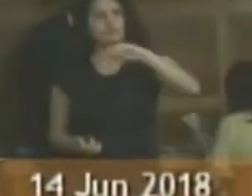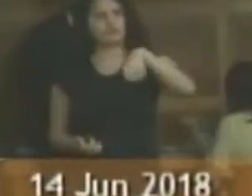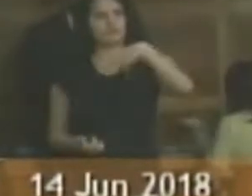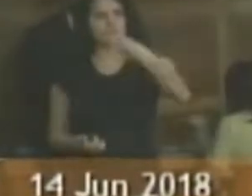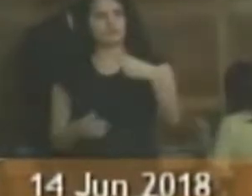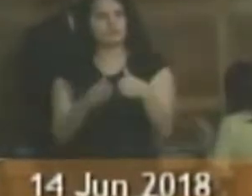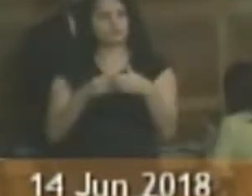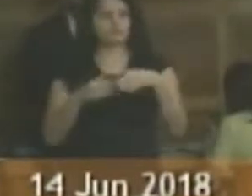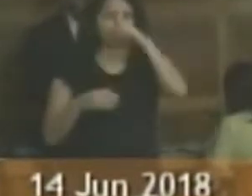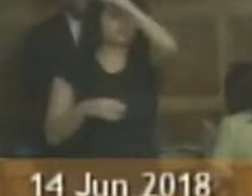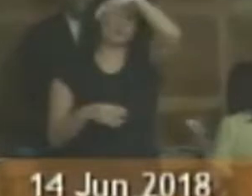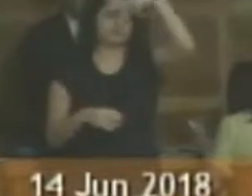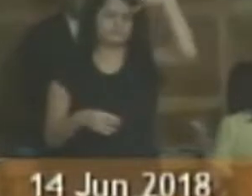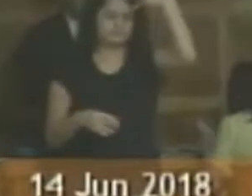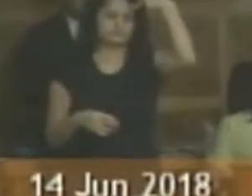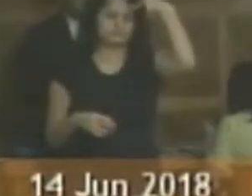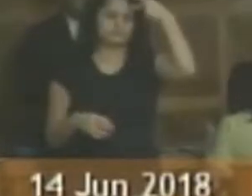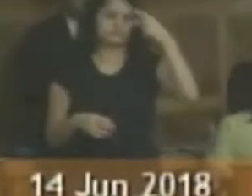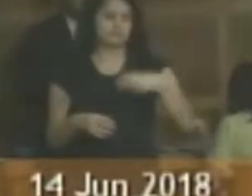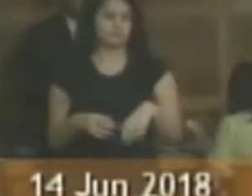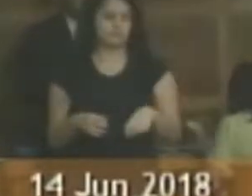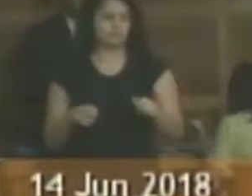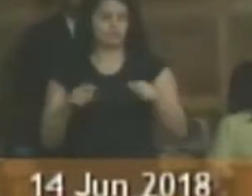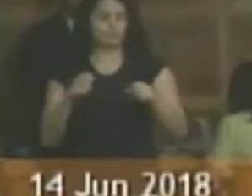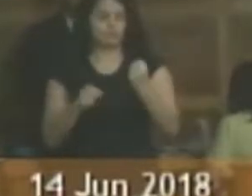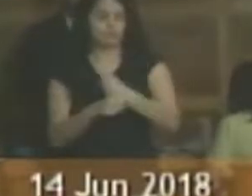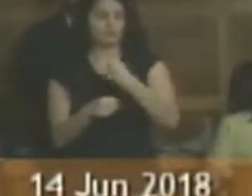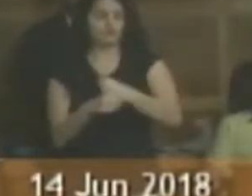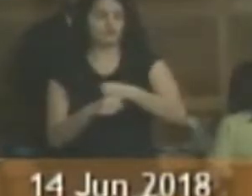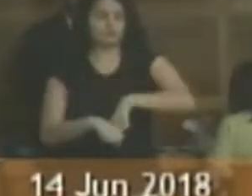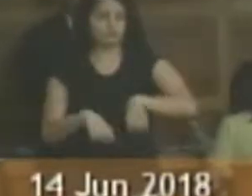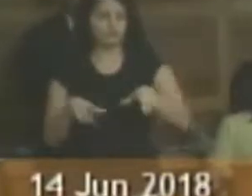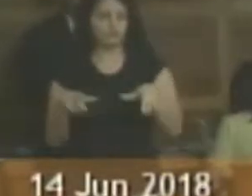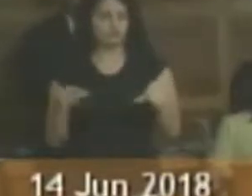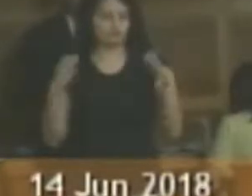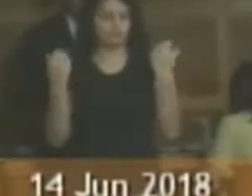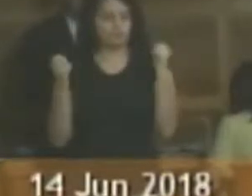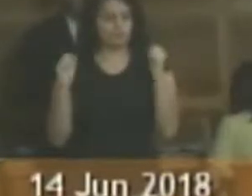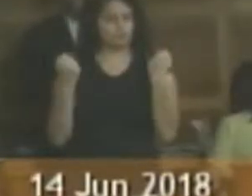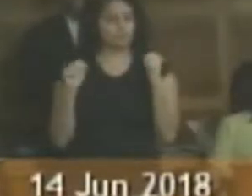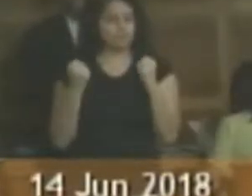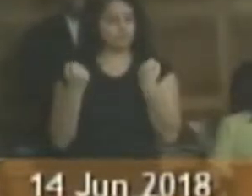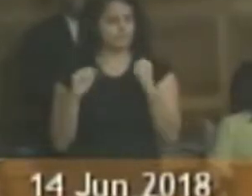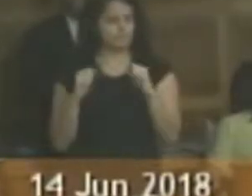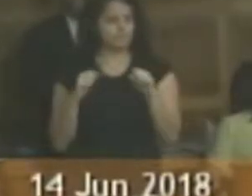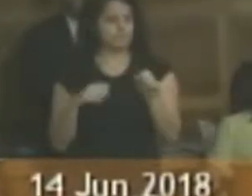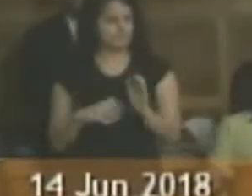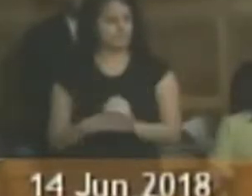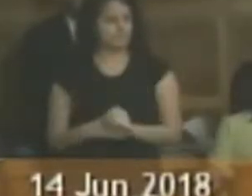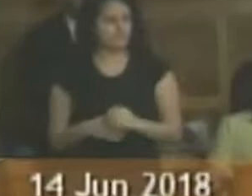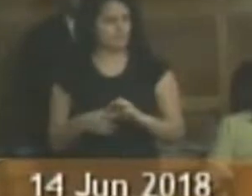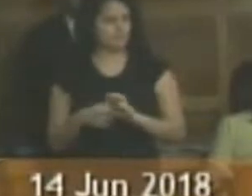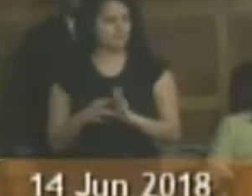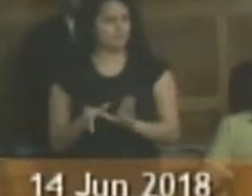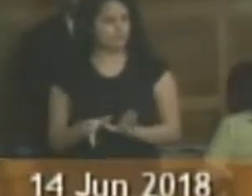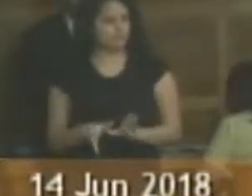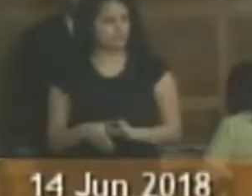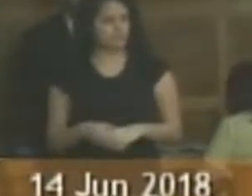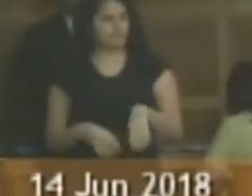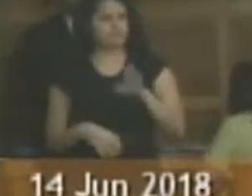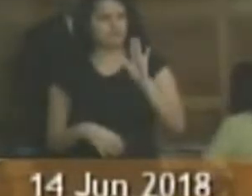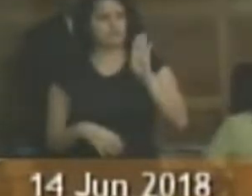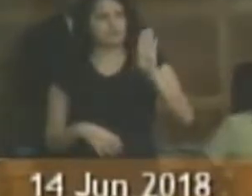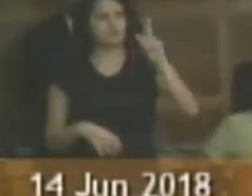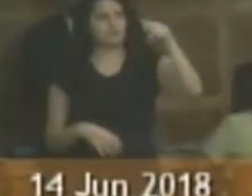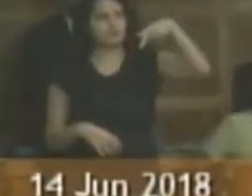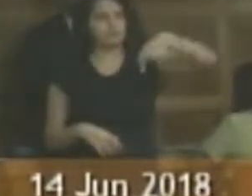prefeito municipal a construção de uma academia ao ar livre com kit eucalipto na estrada Clério João da Penha Filho, antiga estrada da Banqueta,